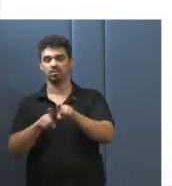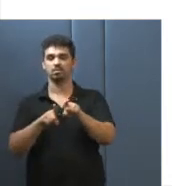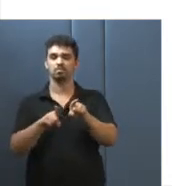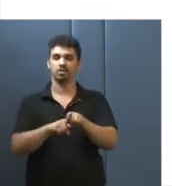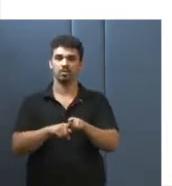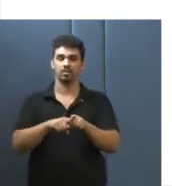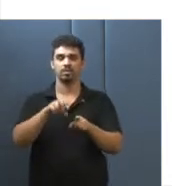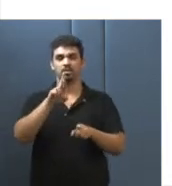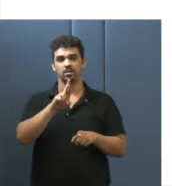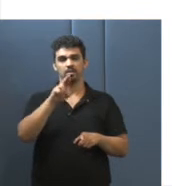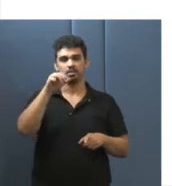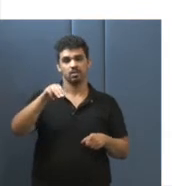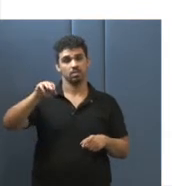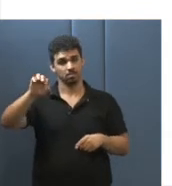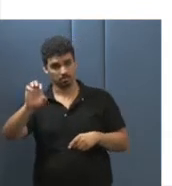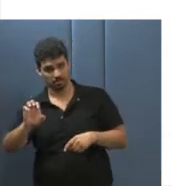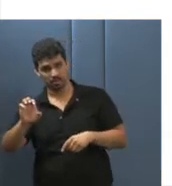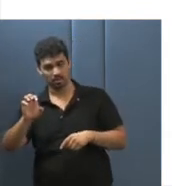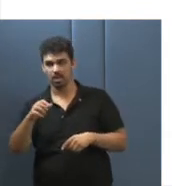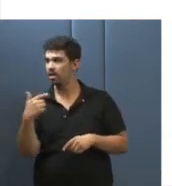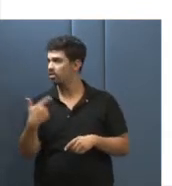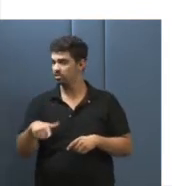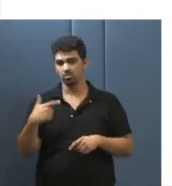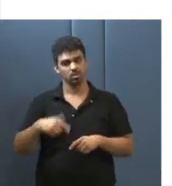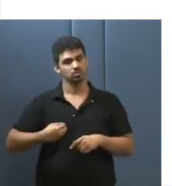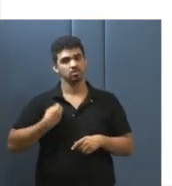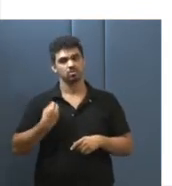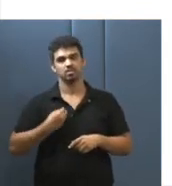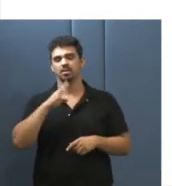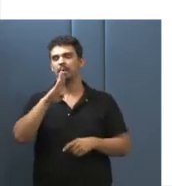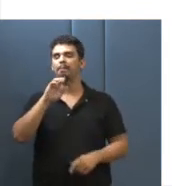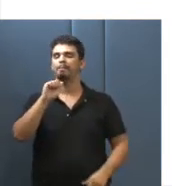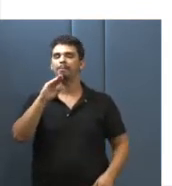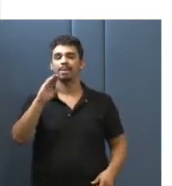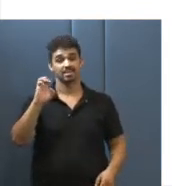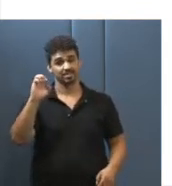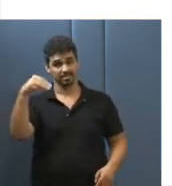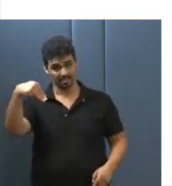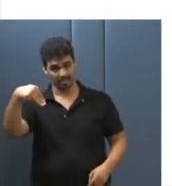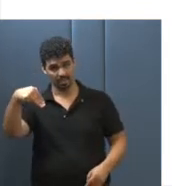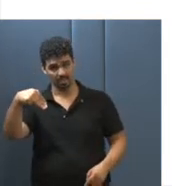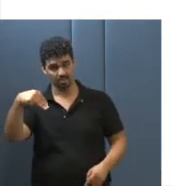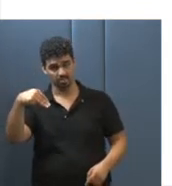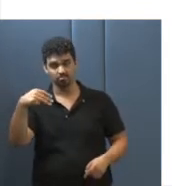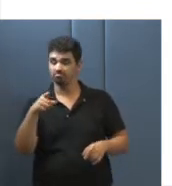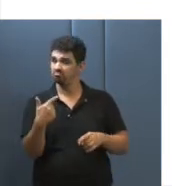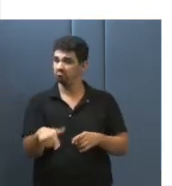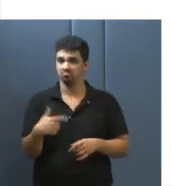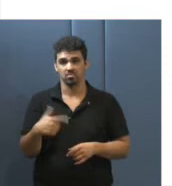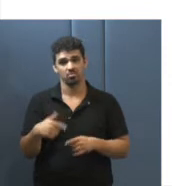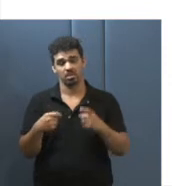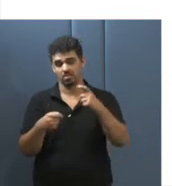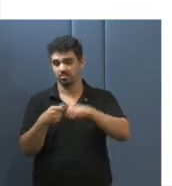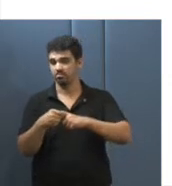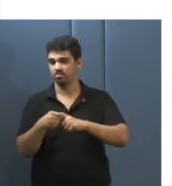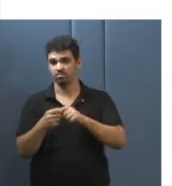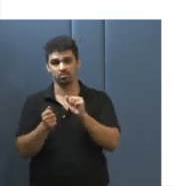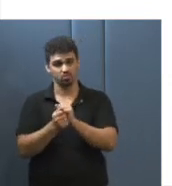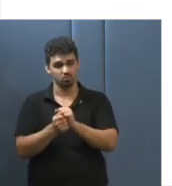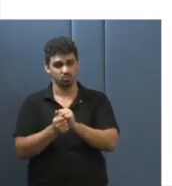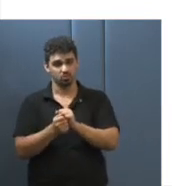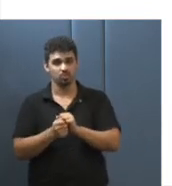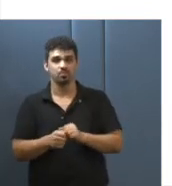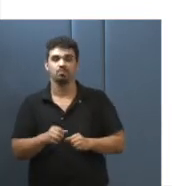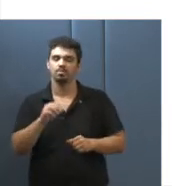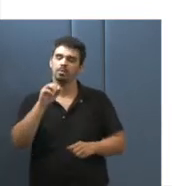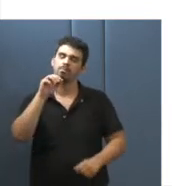MRE. Não temos mais a presença do Bacen, nem da Cassex do BB, já foi extinta essa carteira de comércio exterior do BB. Nós temos